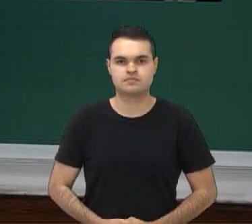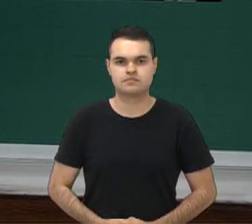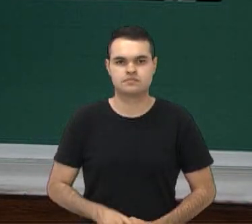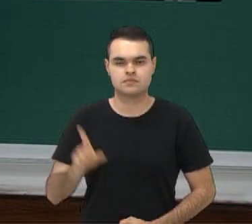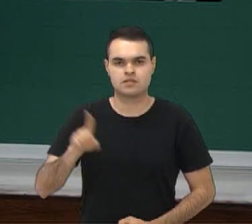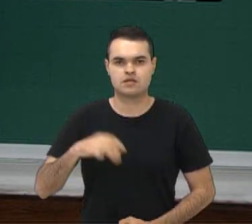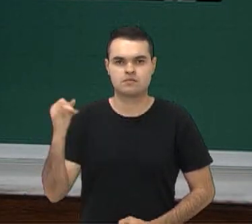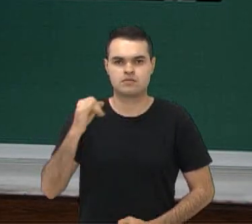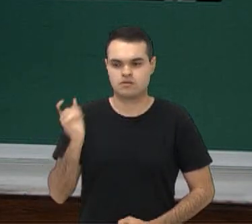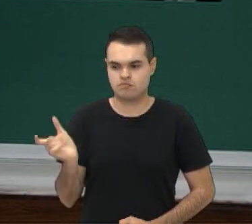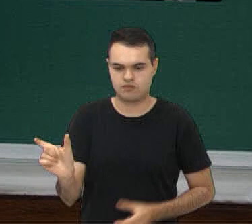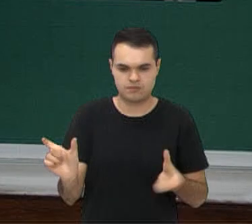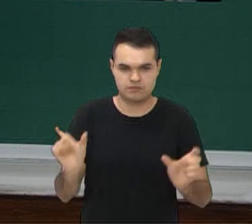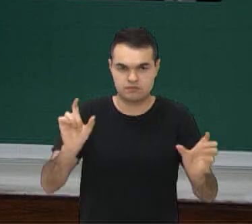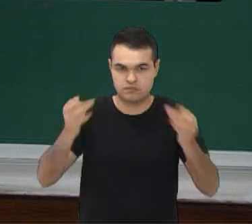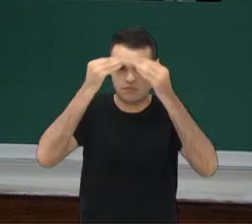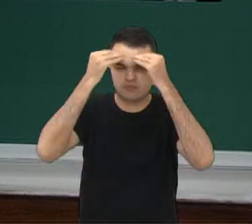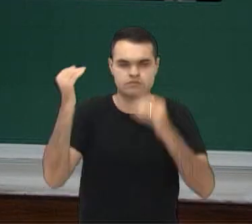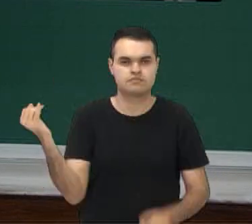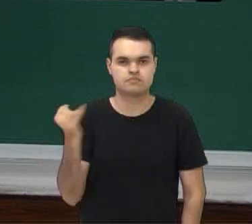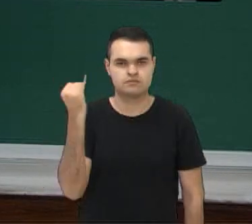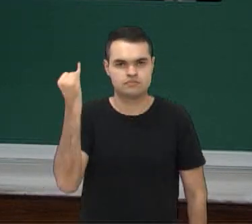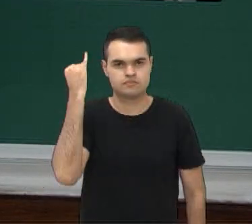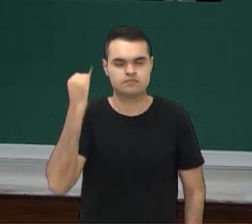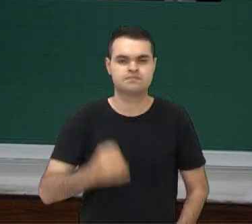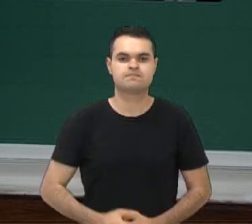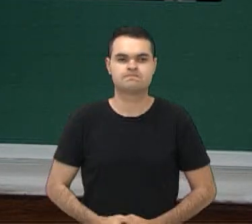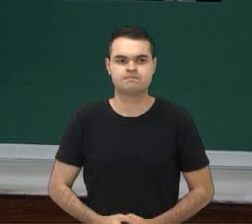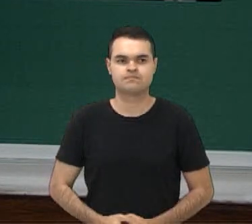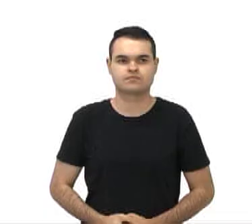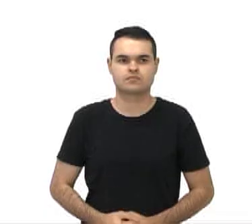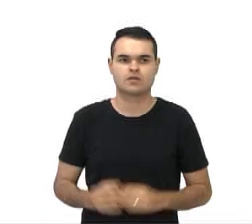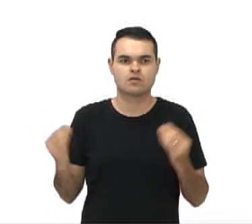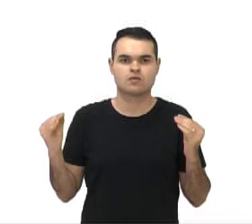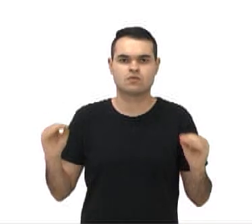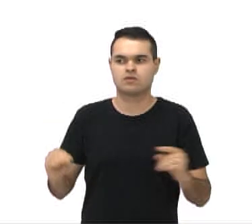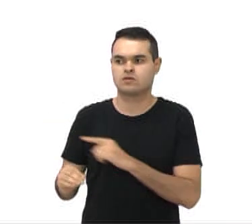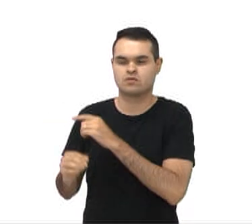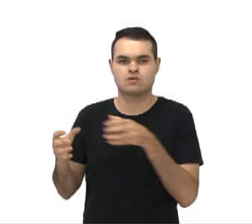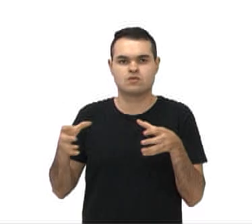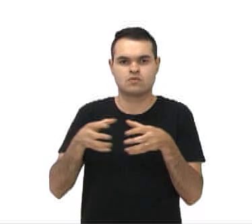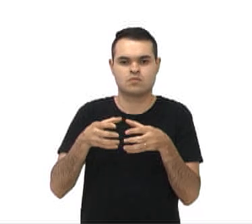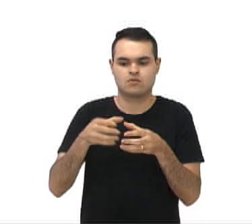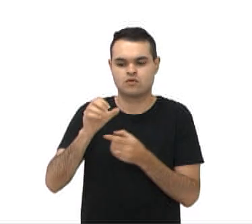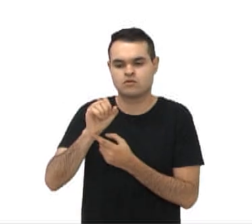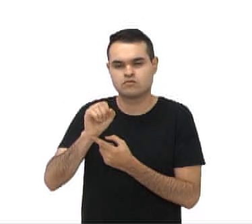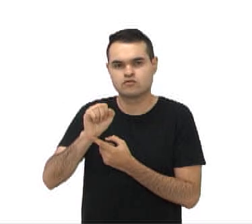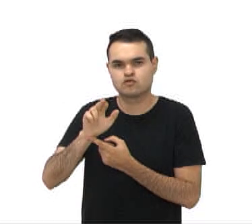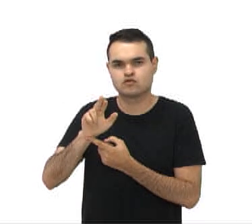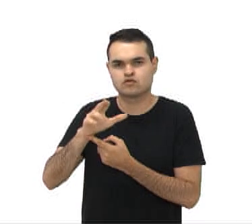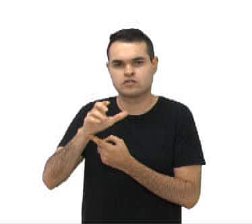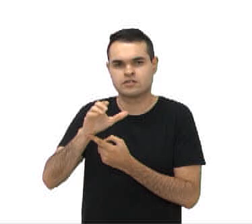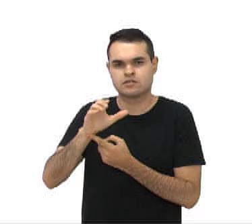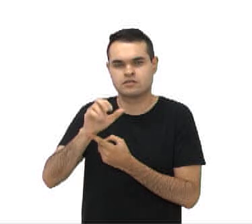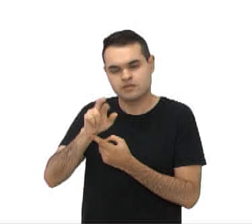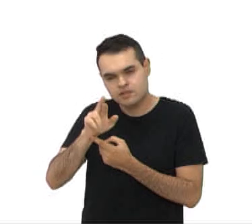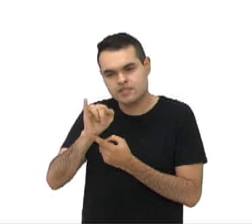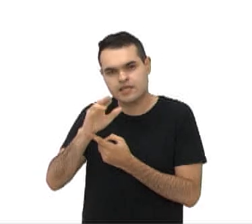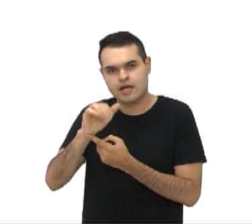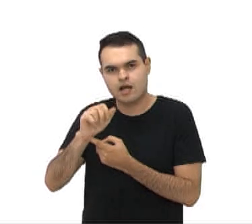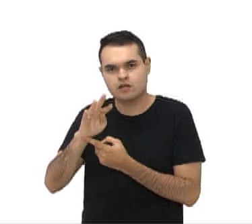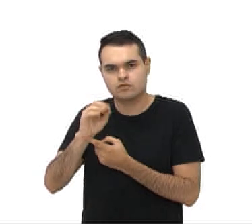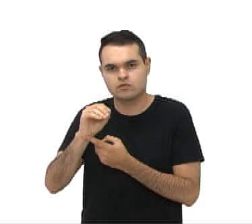muito importante esses termos aí, tudo bem? Então, aqui eu estou colocando um grupo de suricatos, que a gente já vai falar sobre